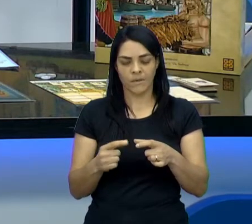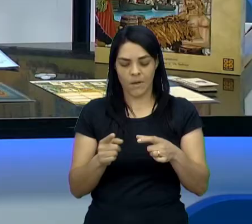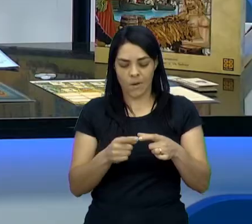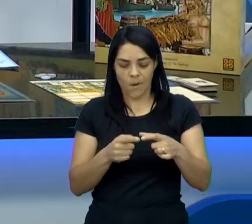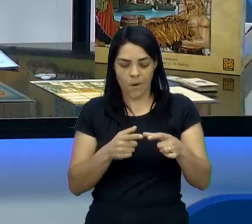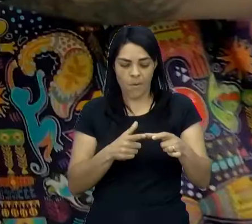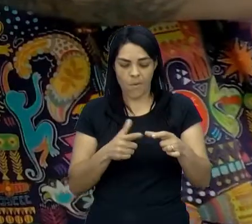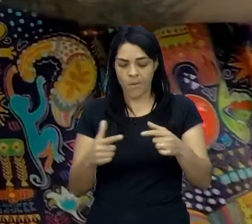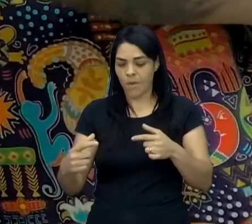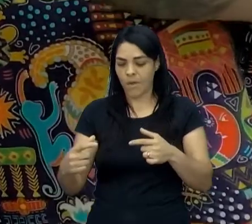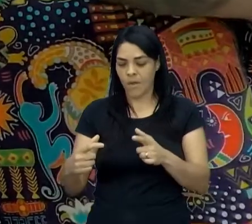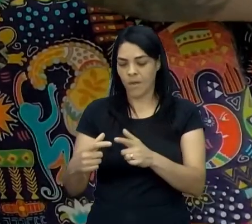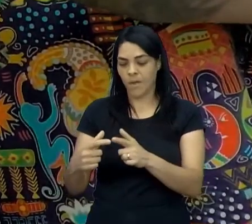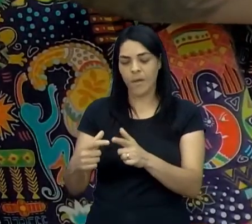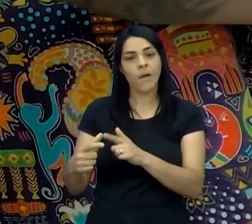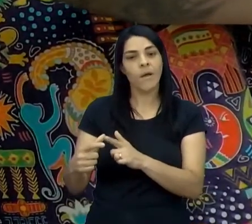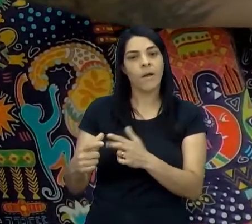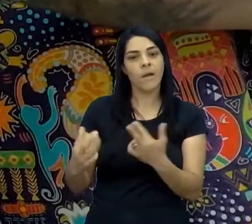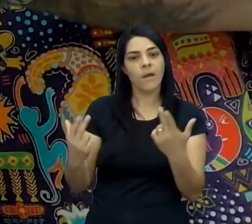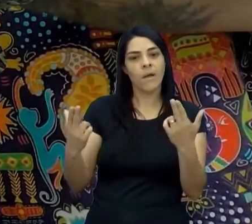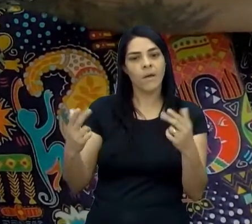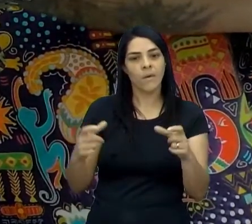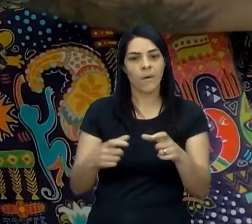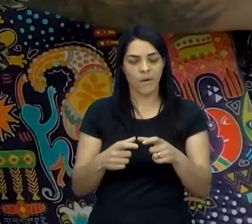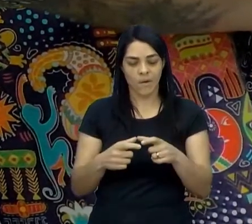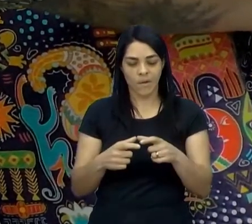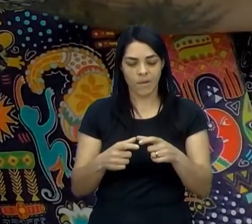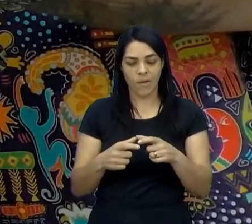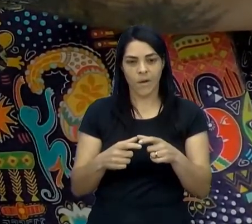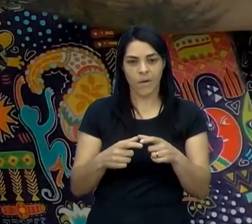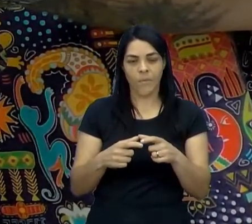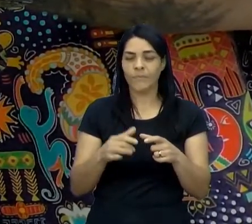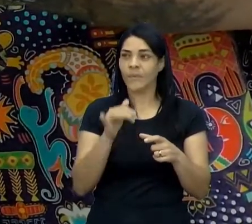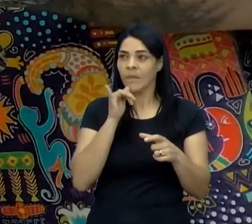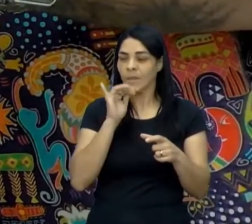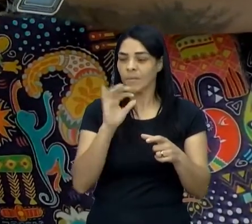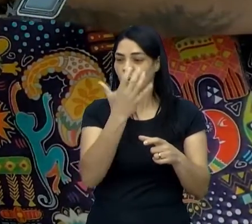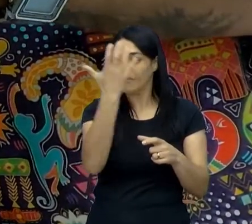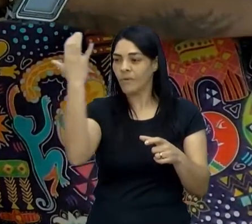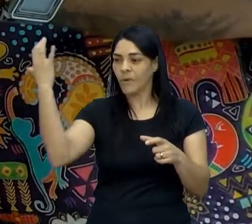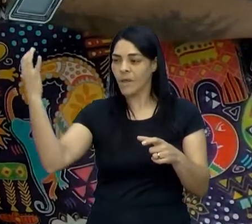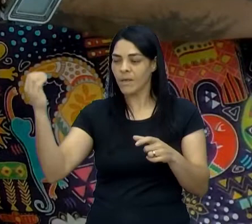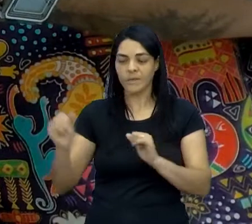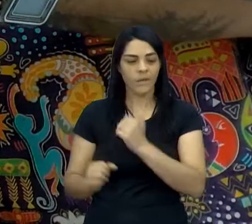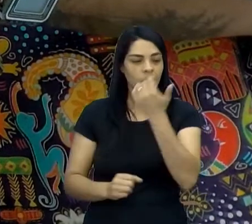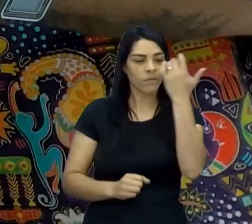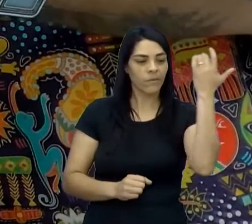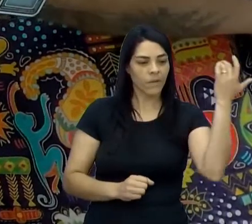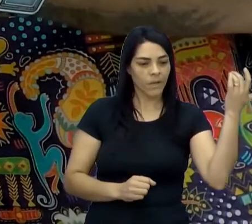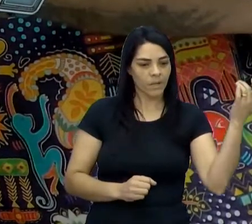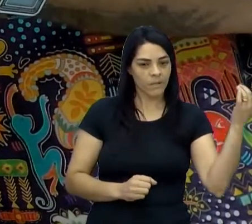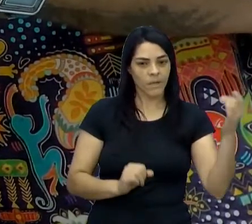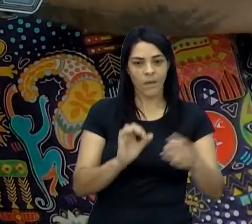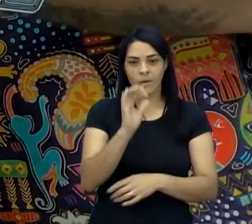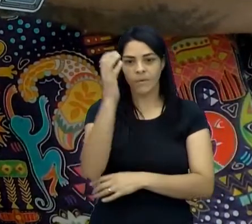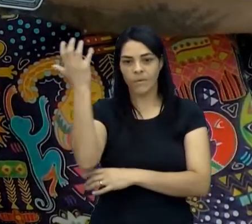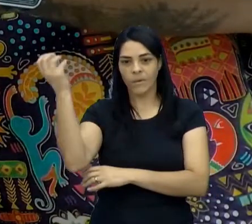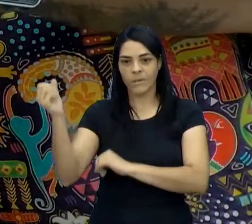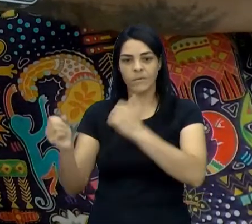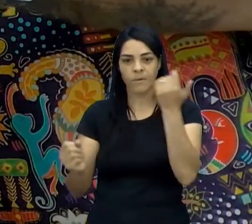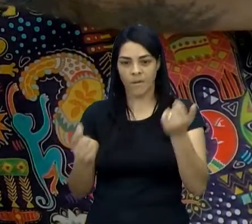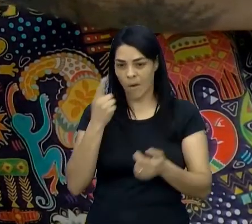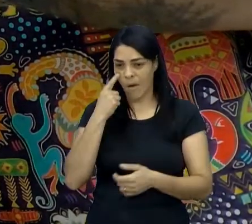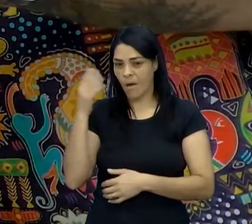exemplo, campo com campo, floresta com floresta. Então não poderia fazer isso aqui. Mas eu posso fazer isso aqui, por